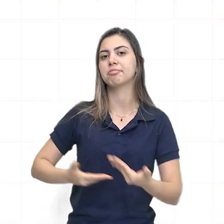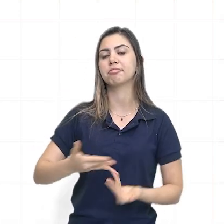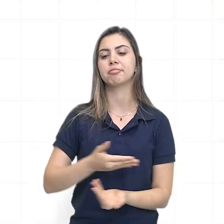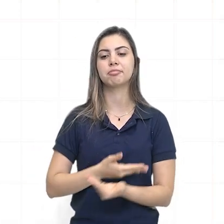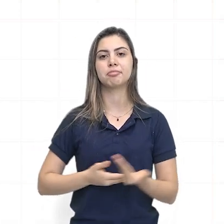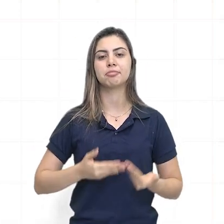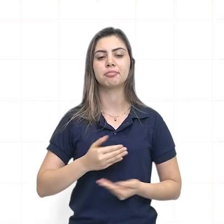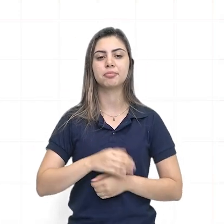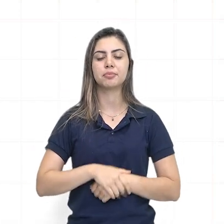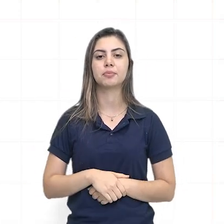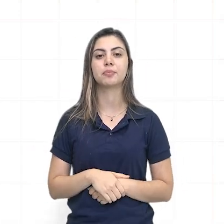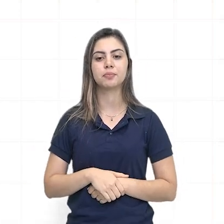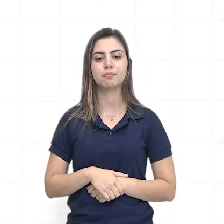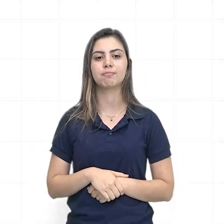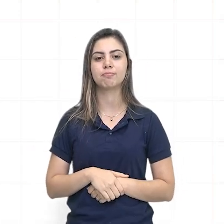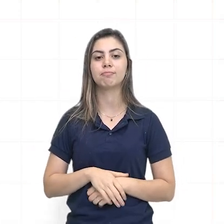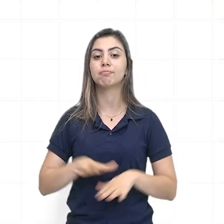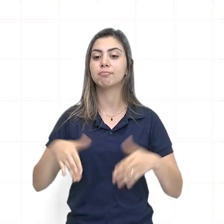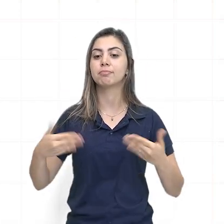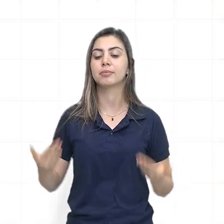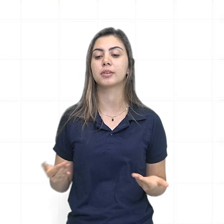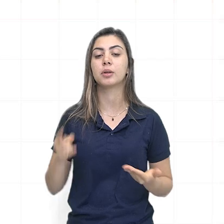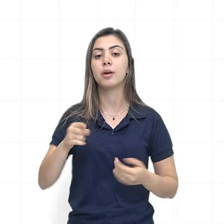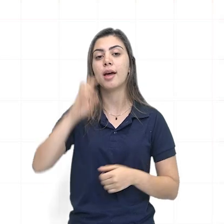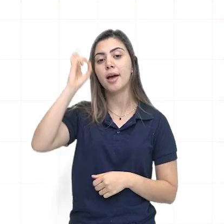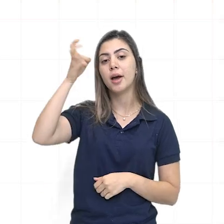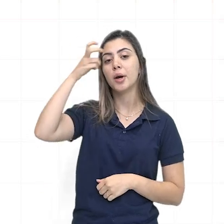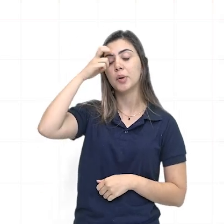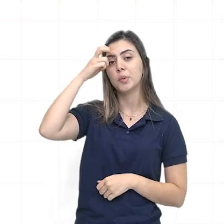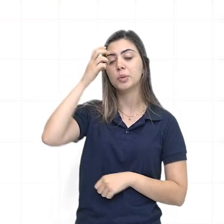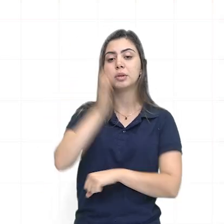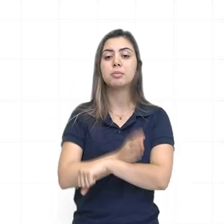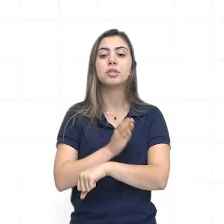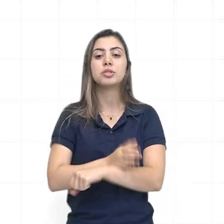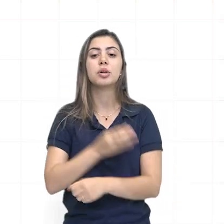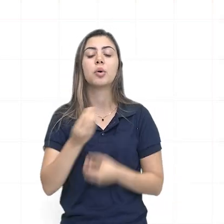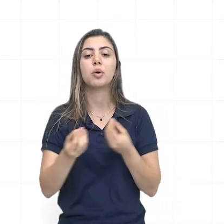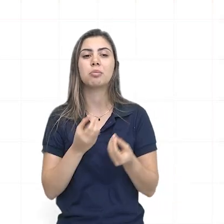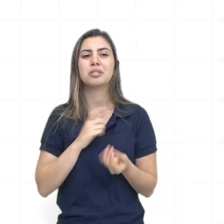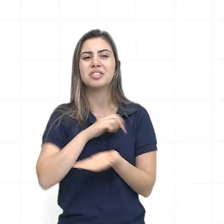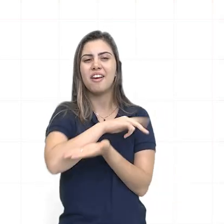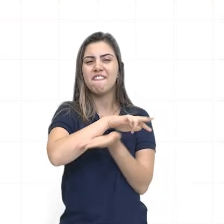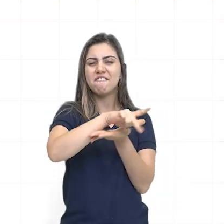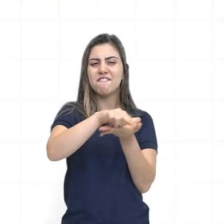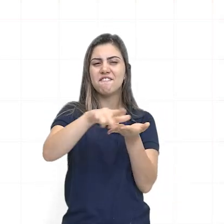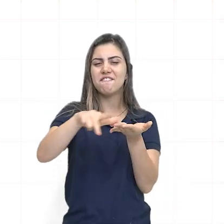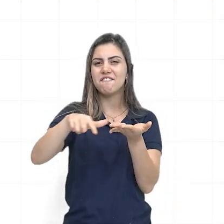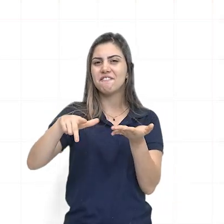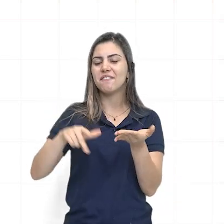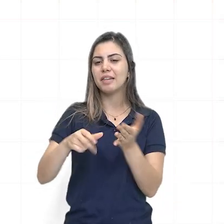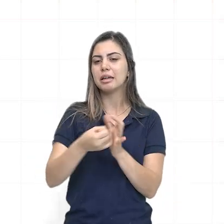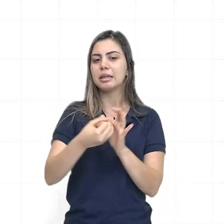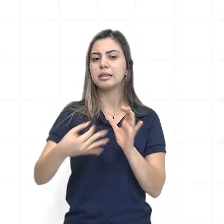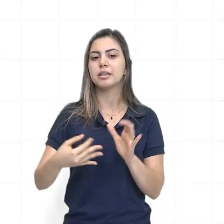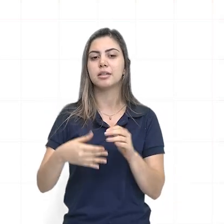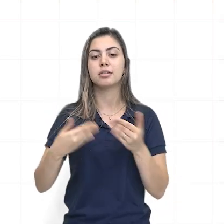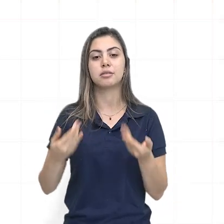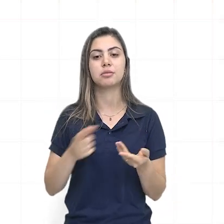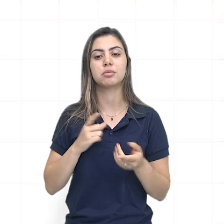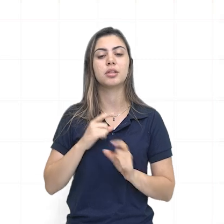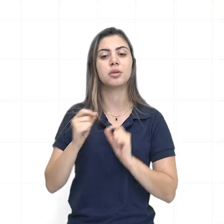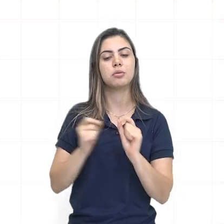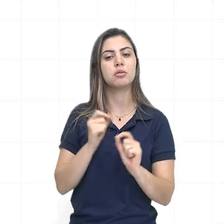medieval. Assim, né, a cultura medieval, ela era completamente diversificada, com diferentes